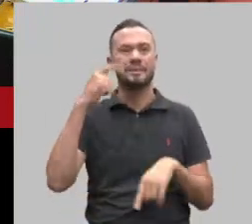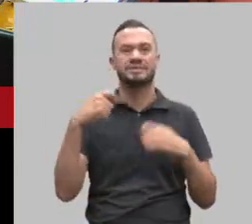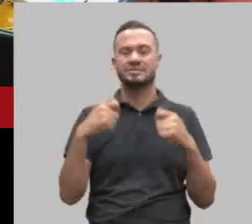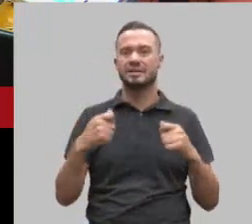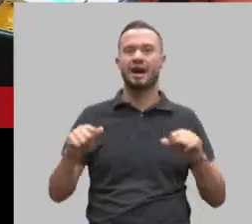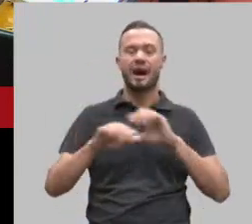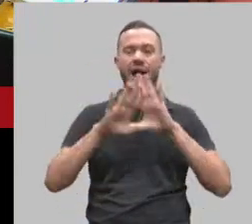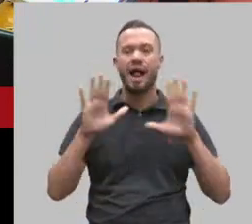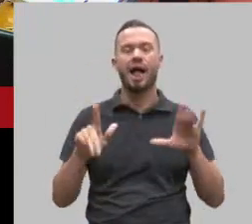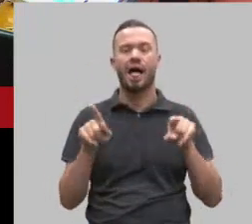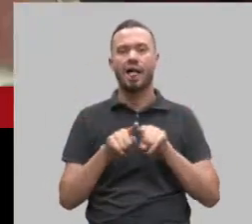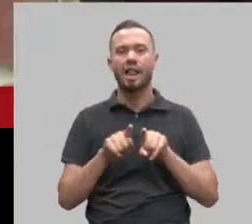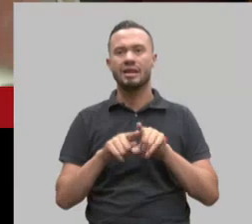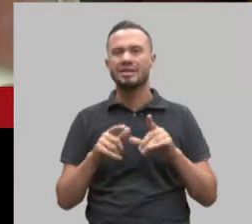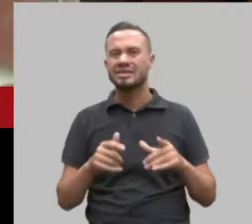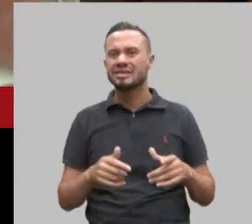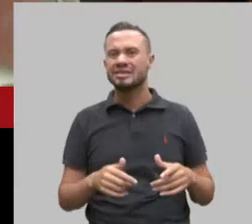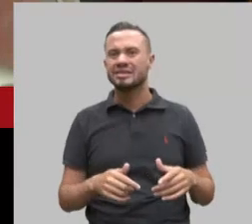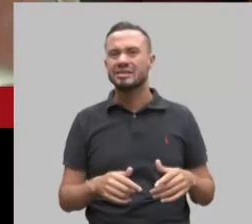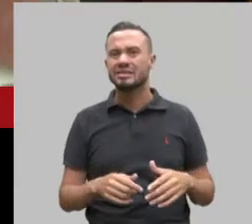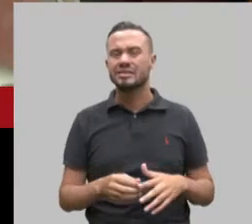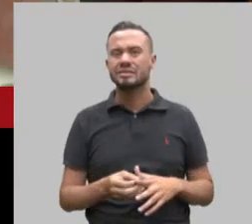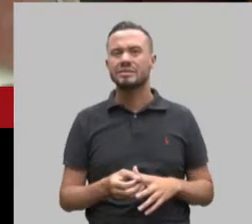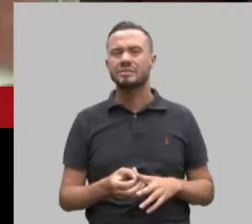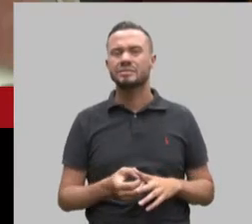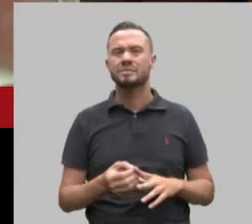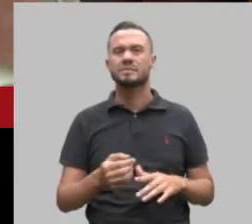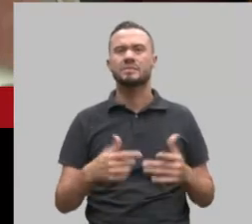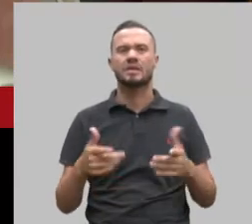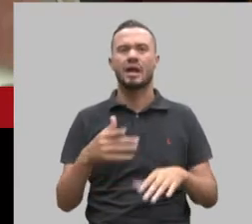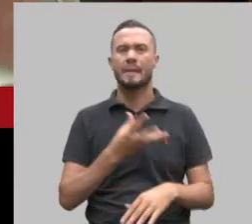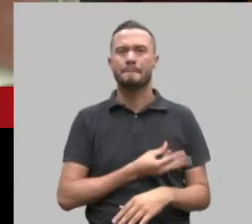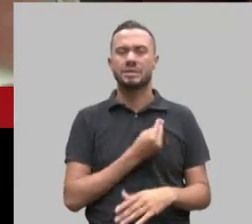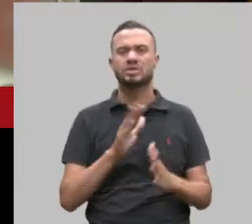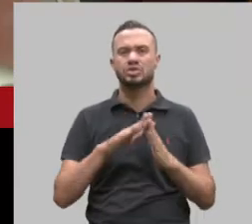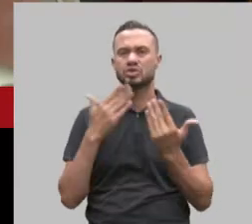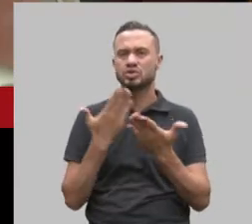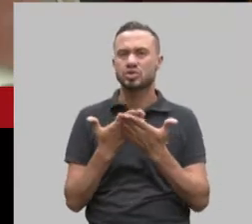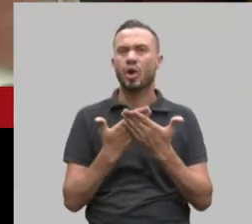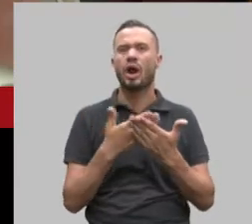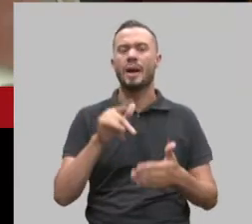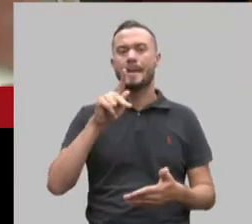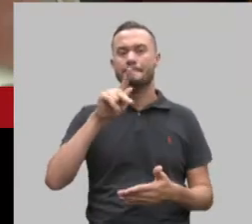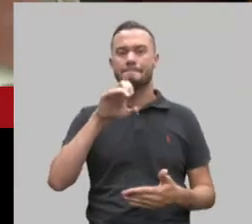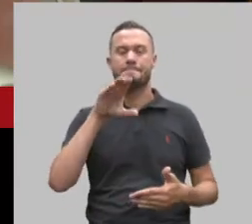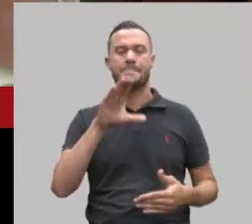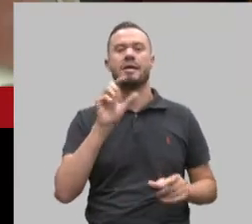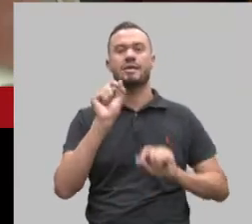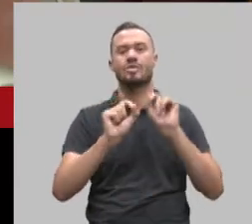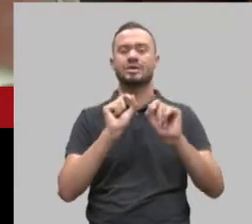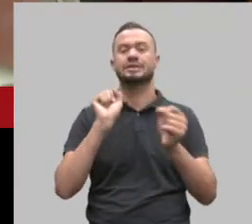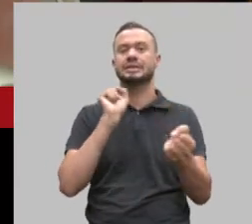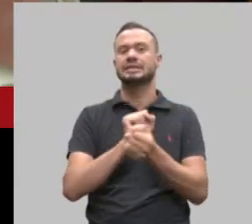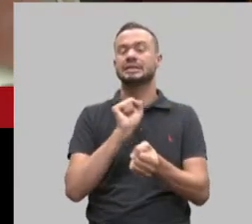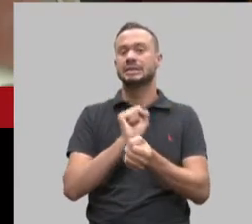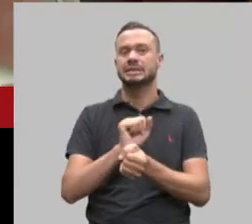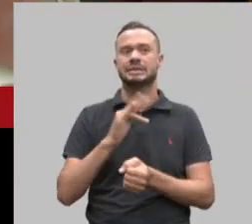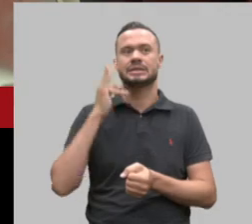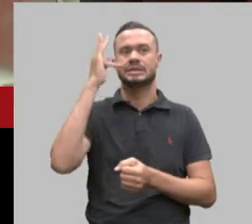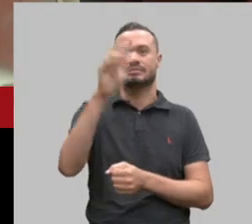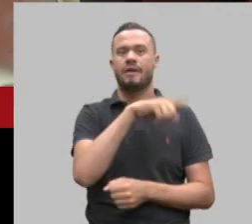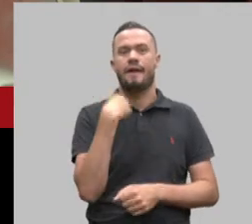escola pública paraa dignidade de seus estudos e sua presença na escola o PEC é uma luz de esperança para Tais alunos que se encontram